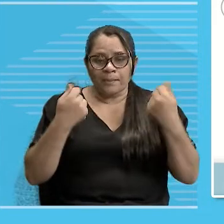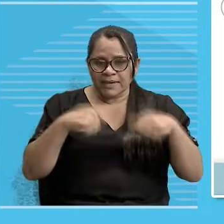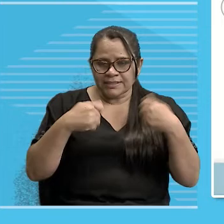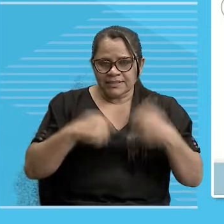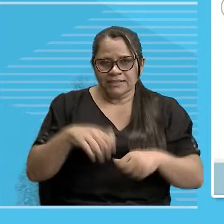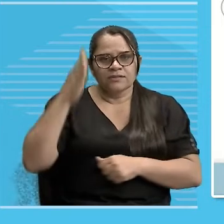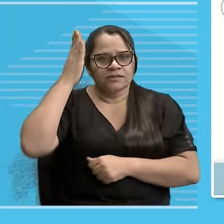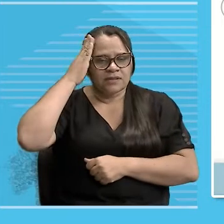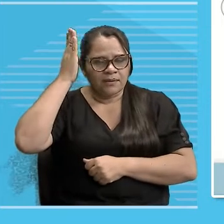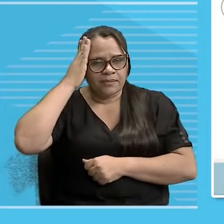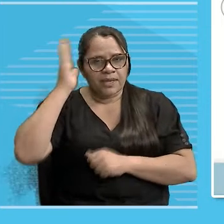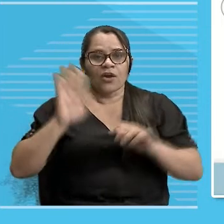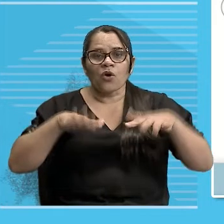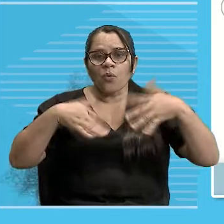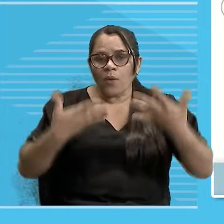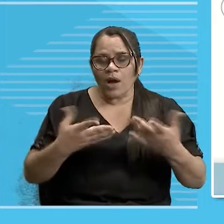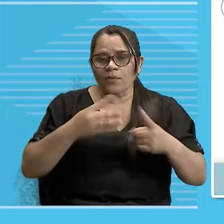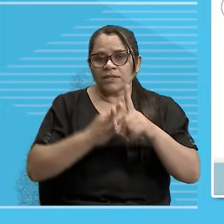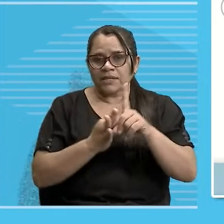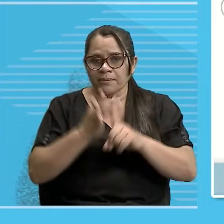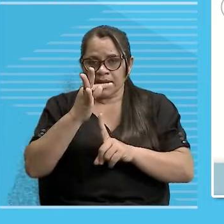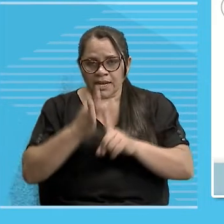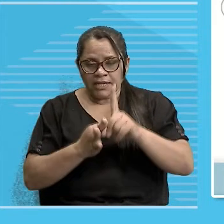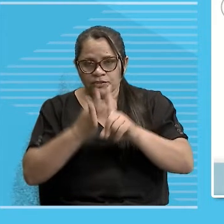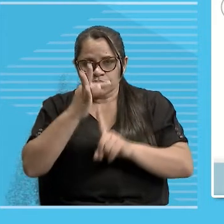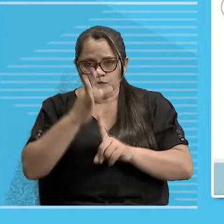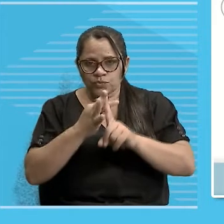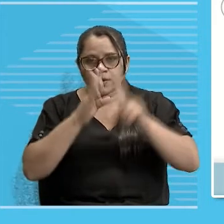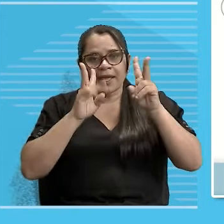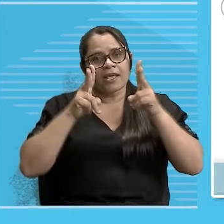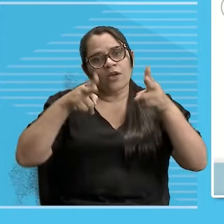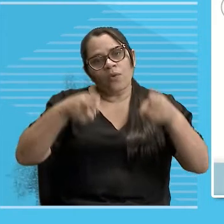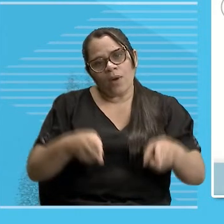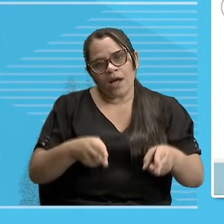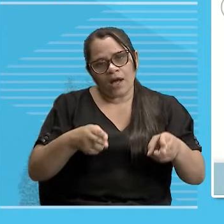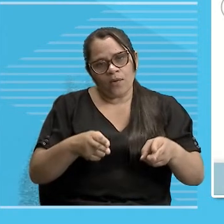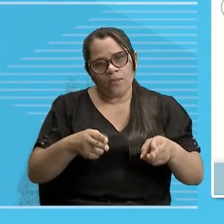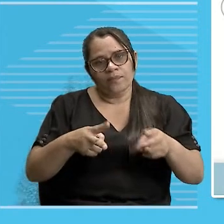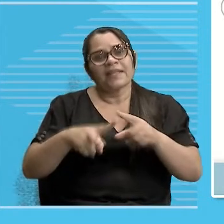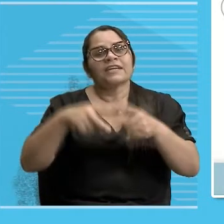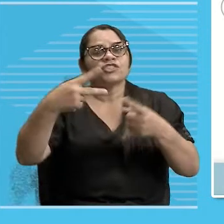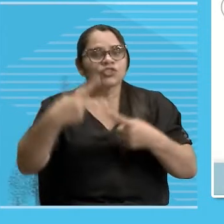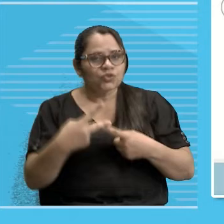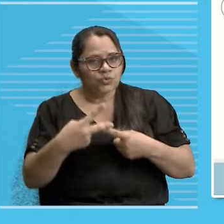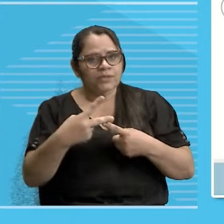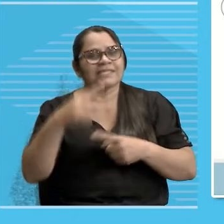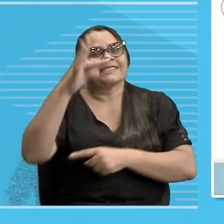é a temperatura que é igual nas duas escalas.